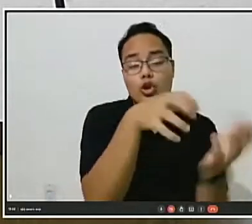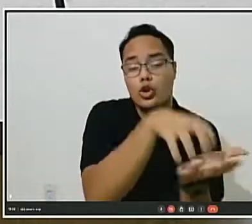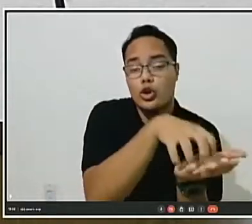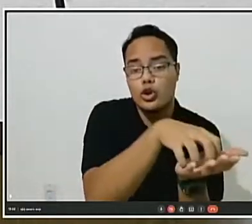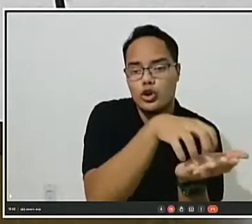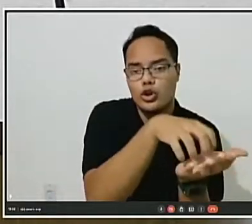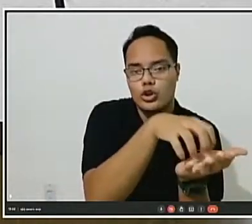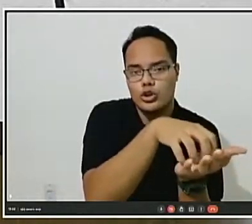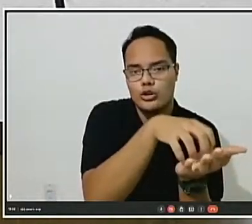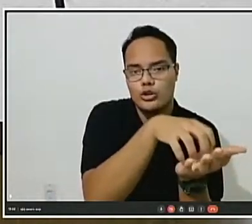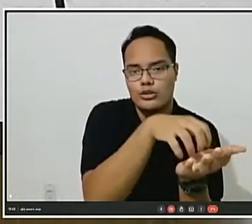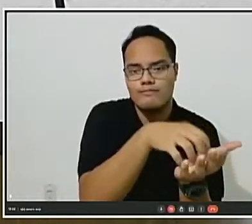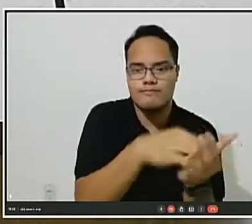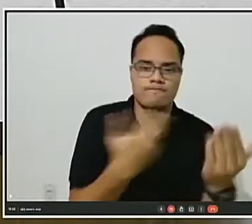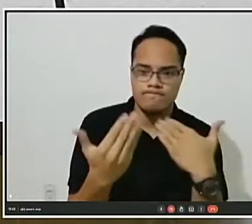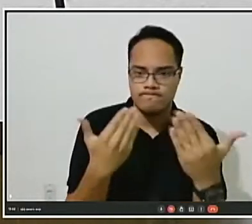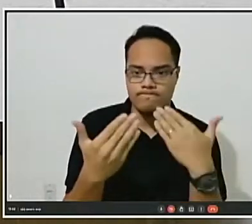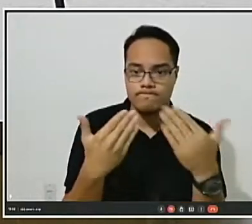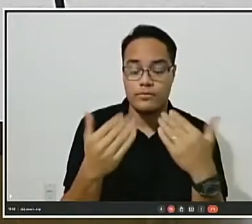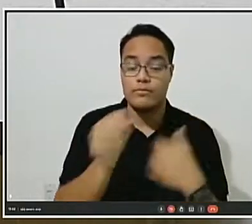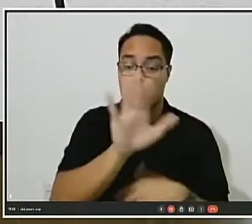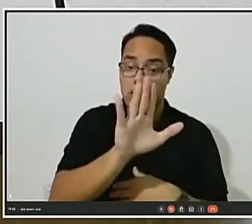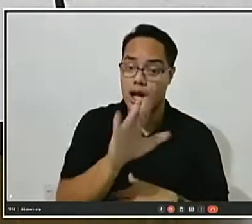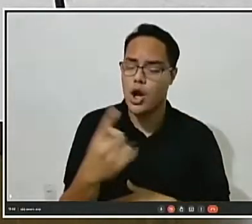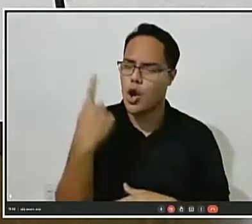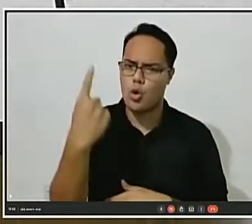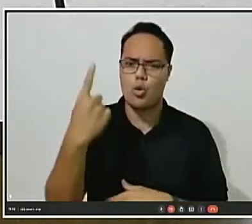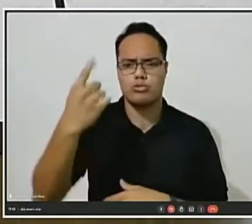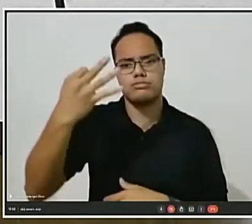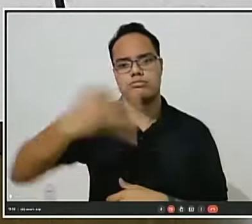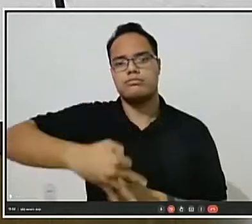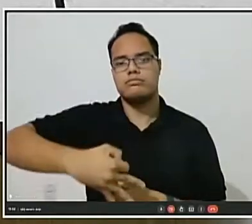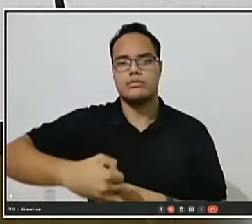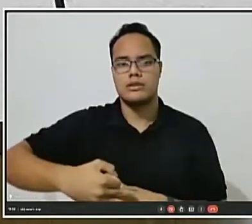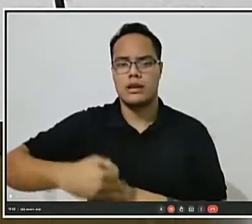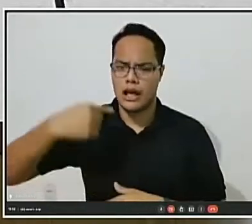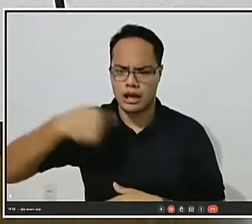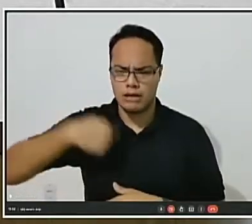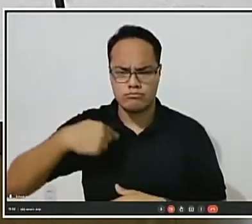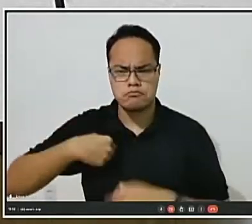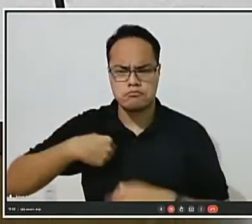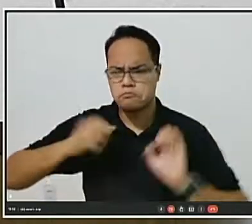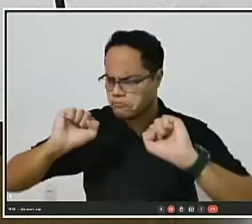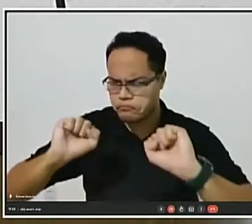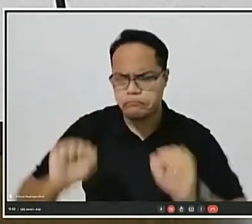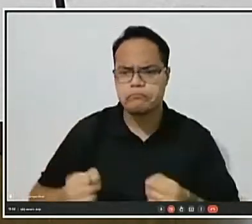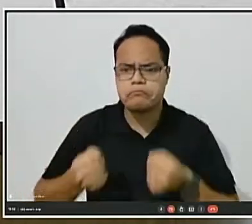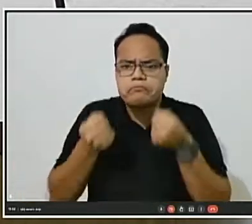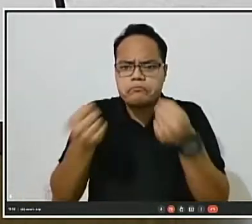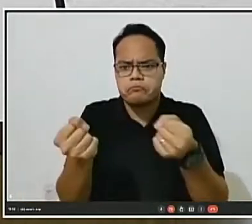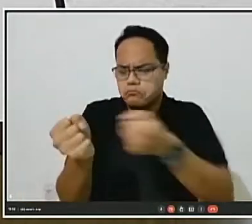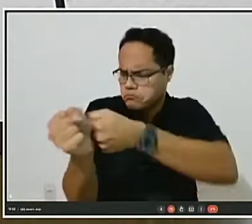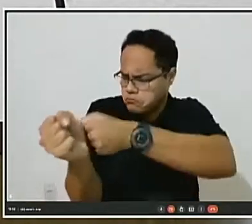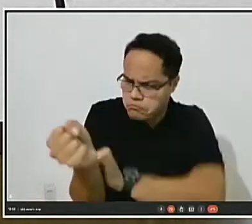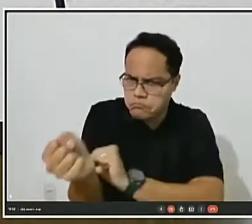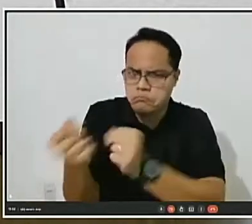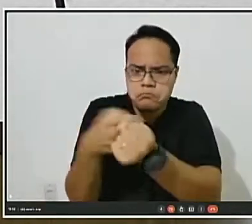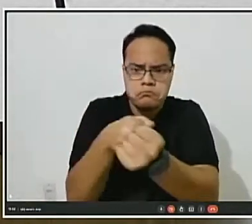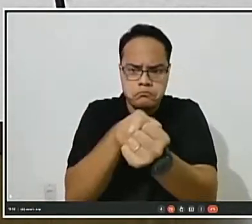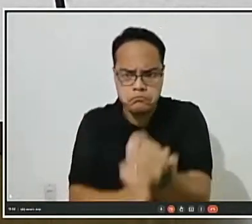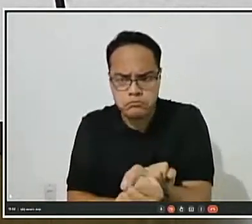Mas uma coisa é certa, eu continuarei correndo atrás do recurso para que nós consigamos levar esse